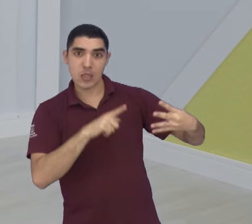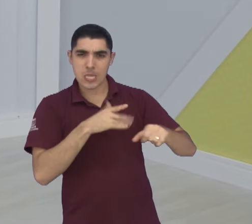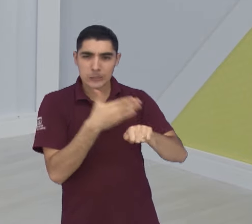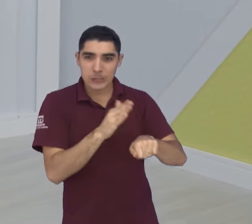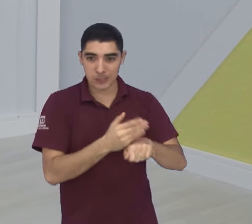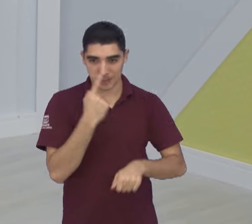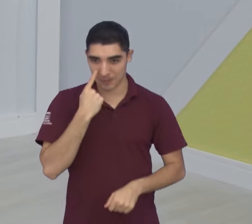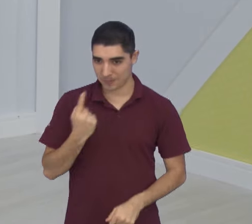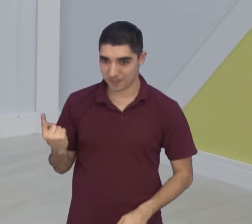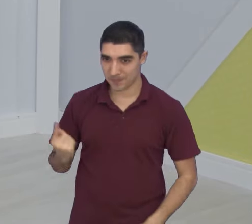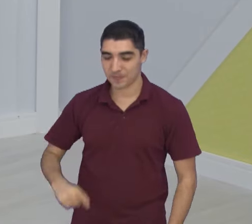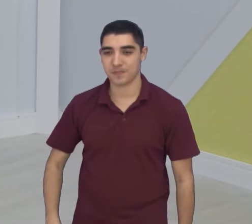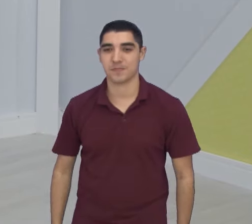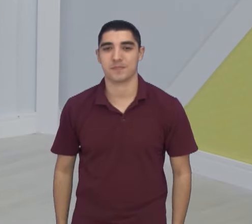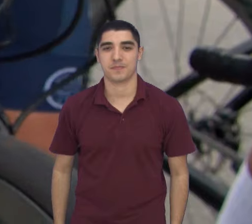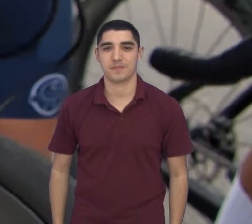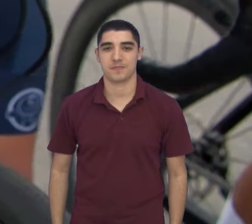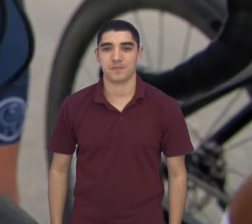Solta, Matheus!